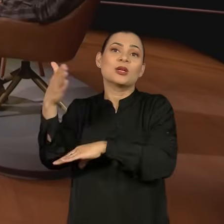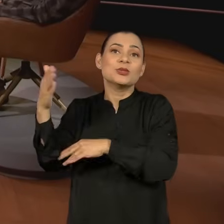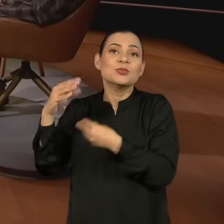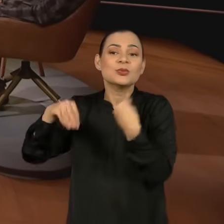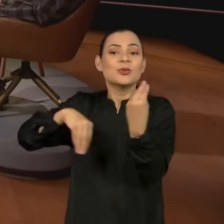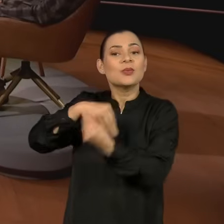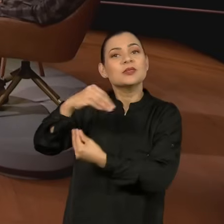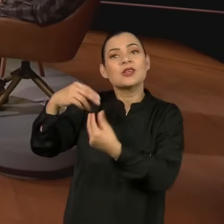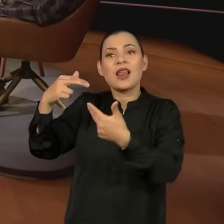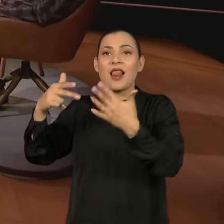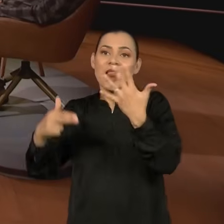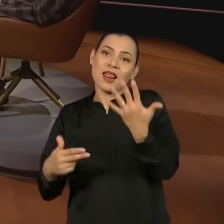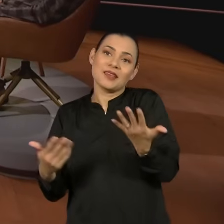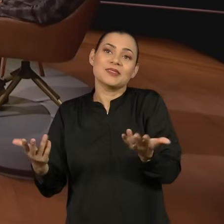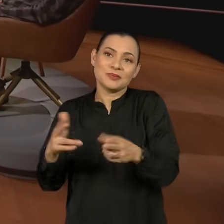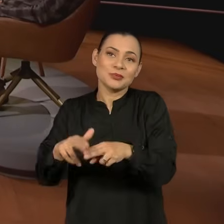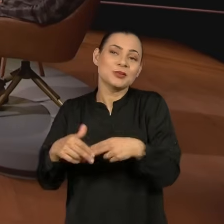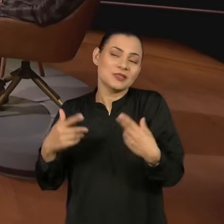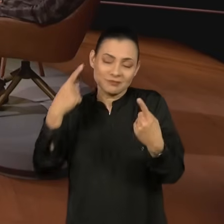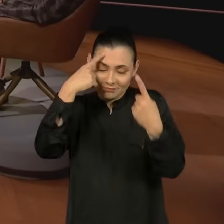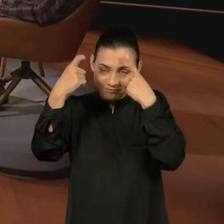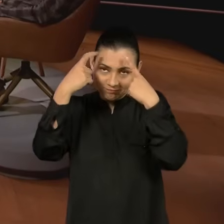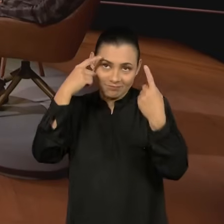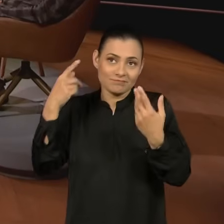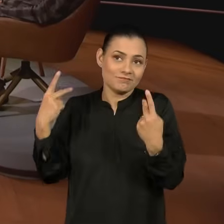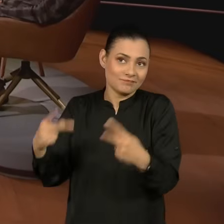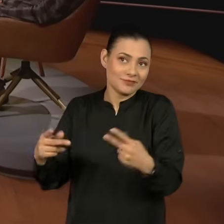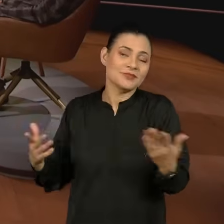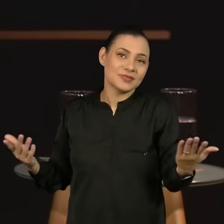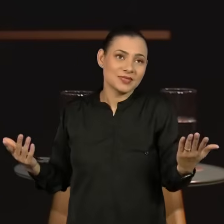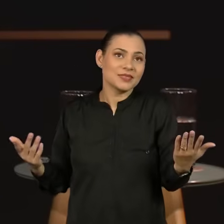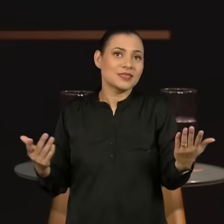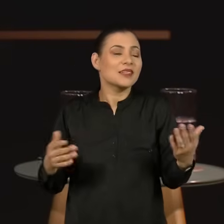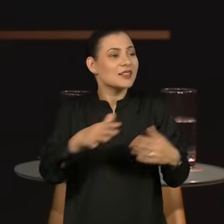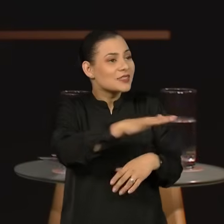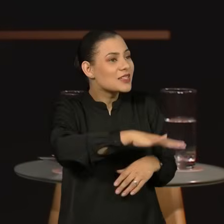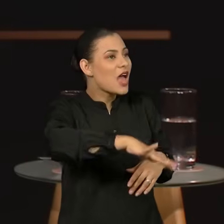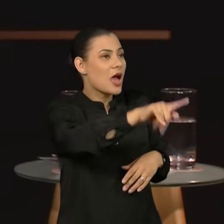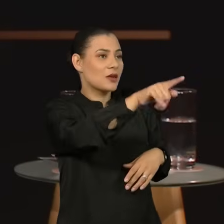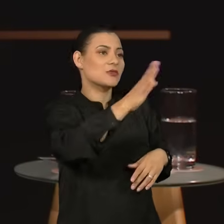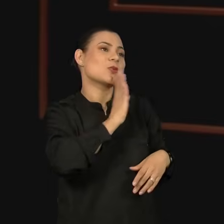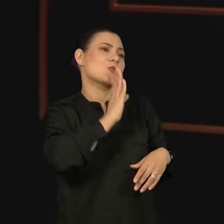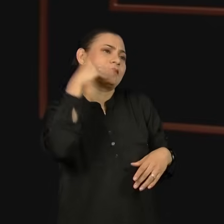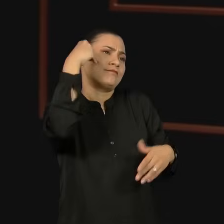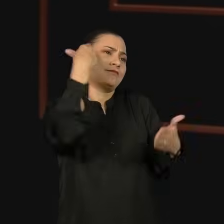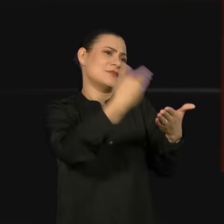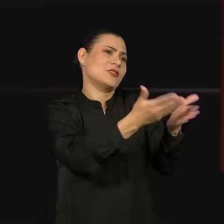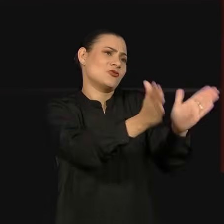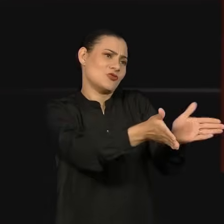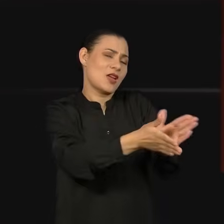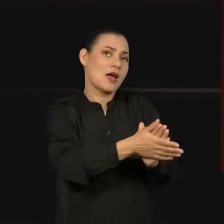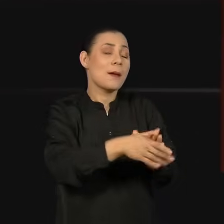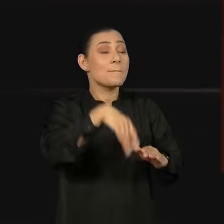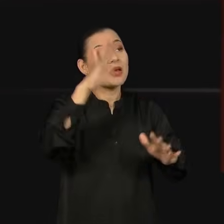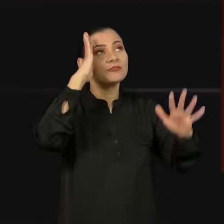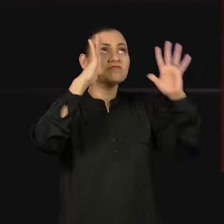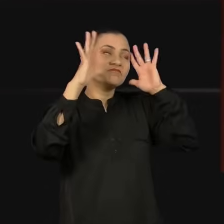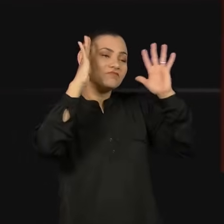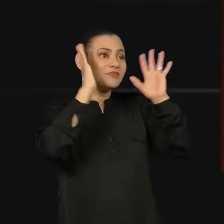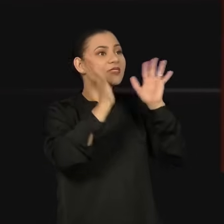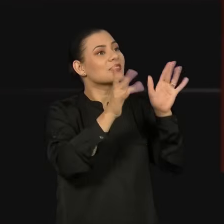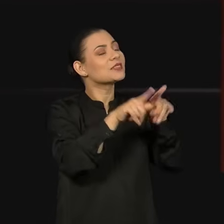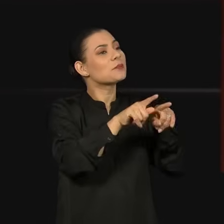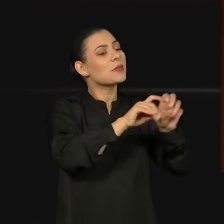Rá-Tim-Bum, Sim. o Rá-Tim-Bum. Com esse universo que você dominava bem, né? E mais lúdico e realmente